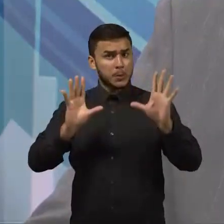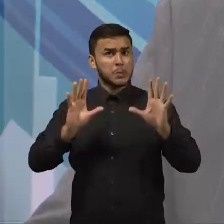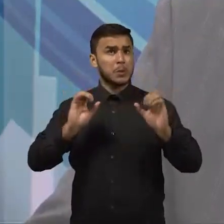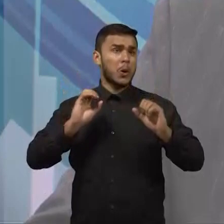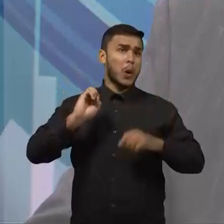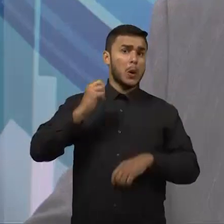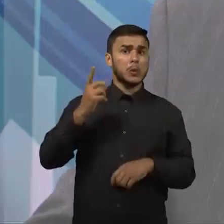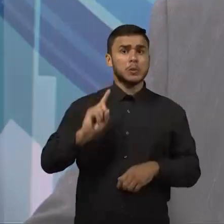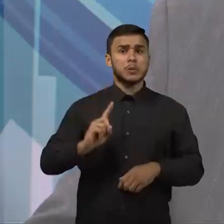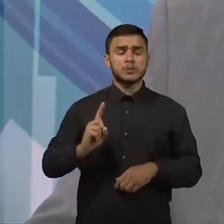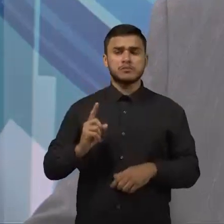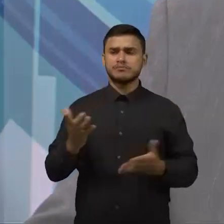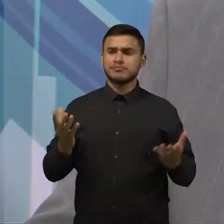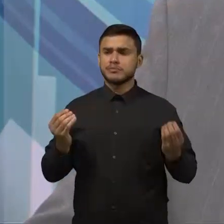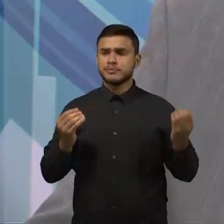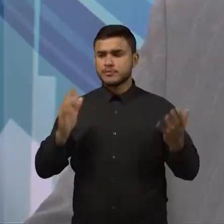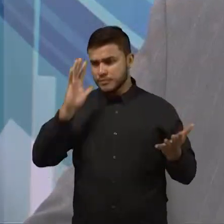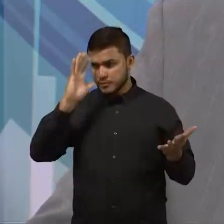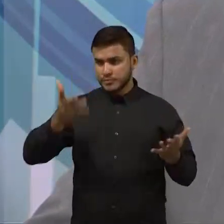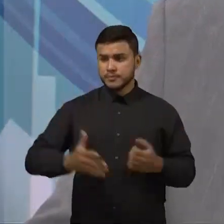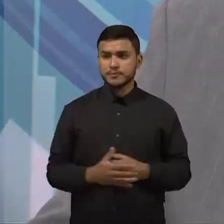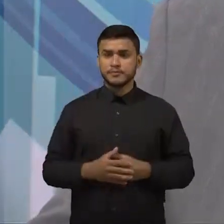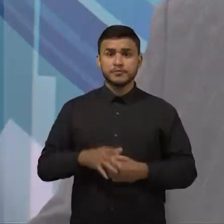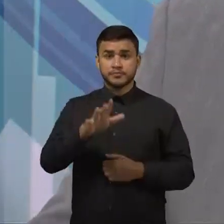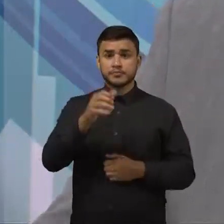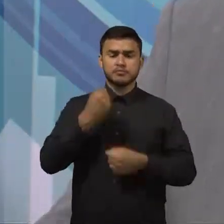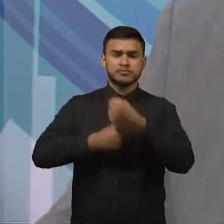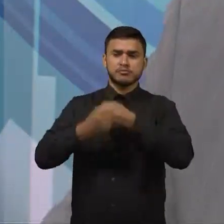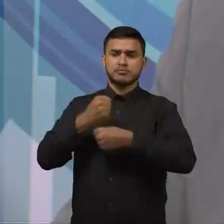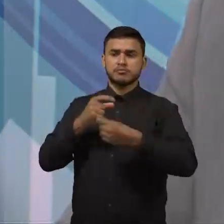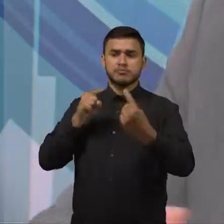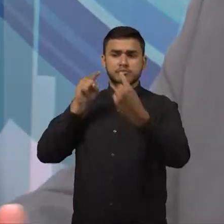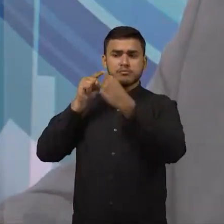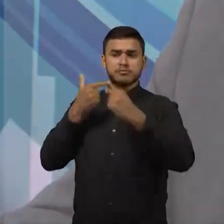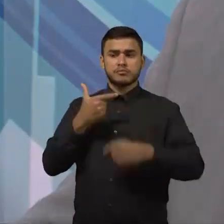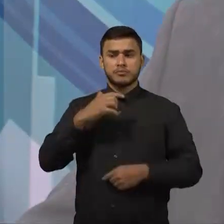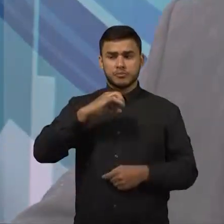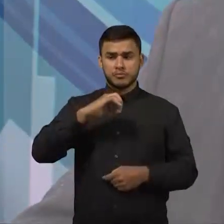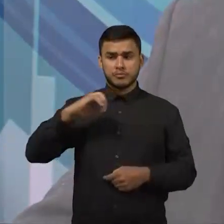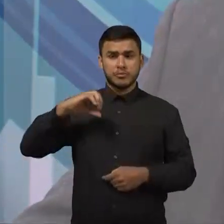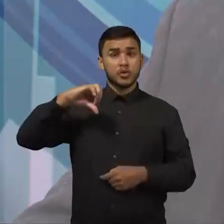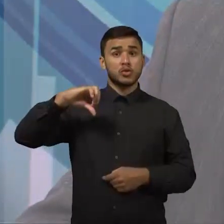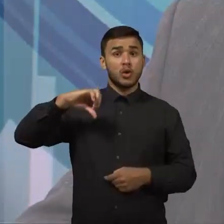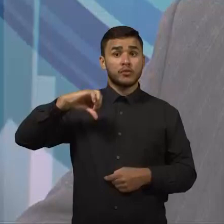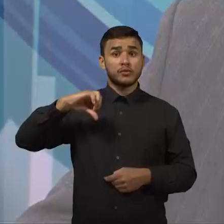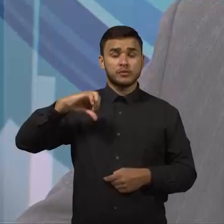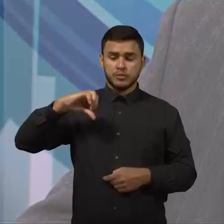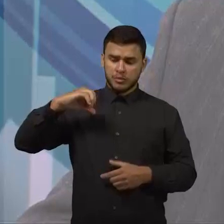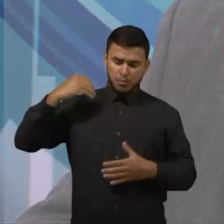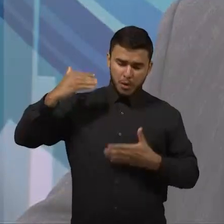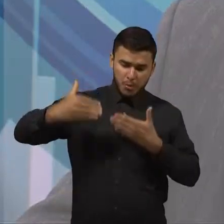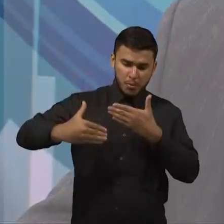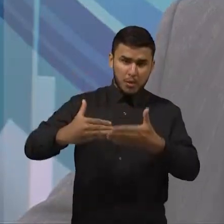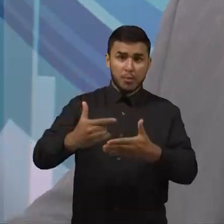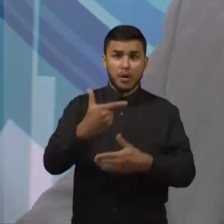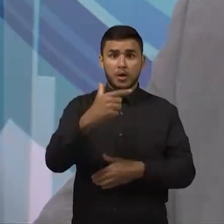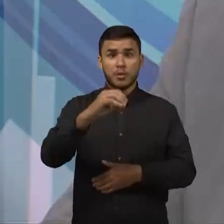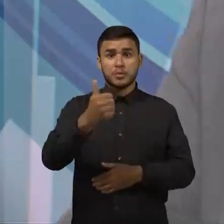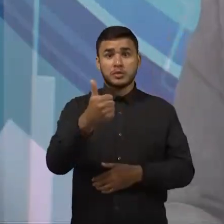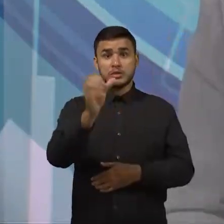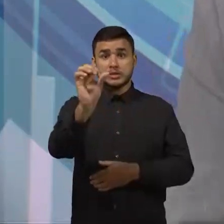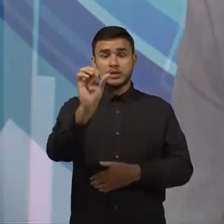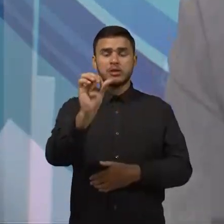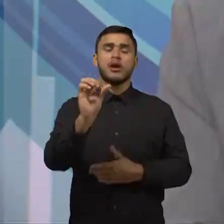contrário. Esse é o problema. Em 2009 o Supremo teve um entendimento, em 2016 passou a ter outro entendimento. Ou